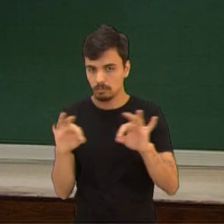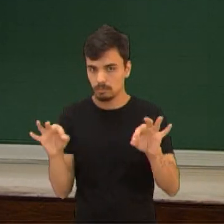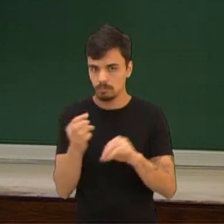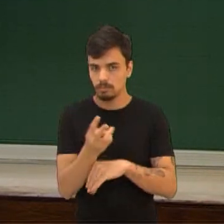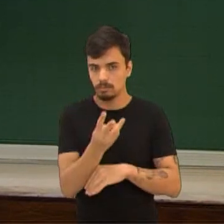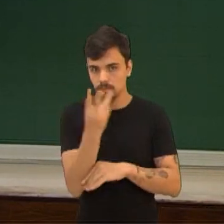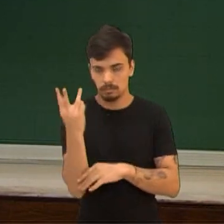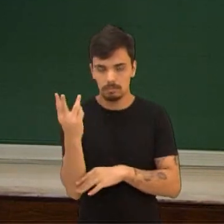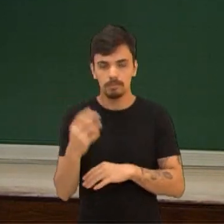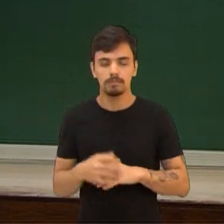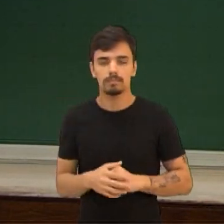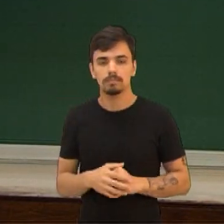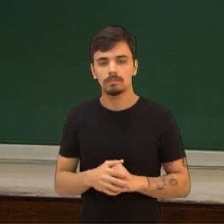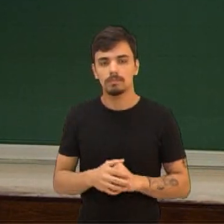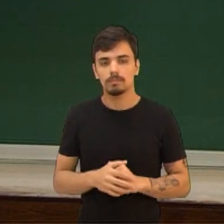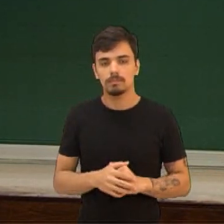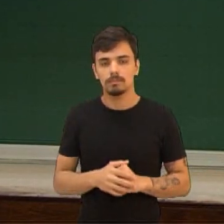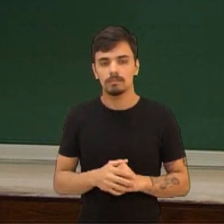só com três.